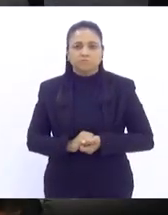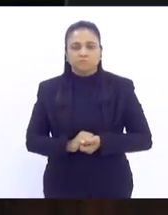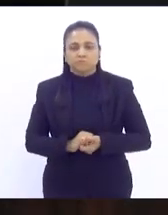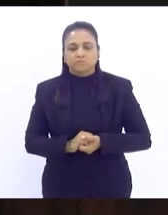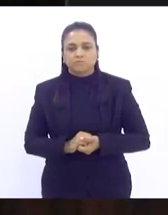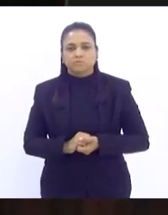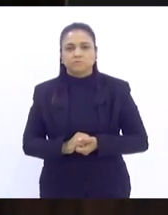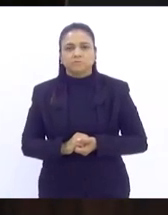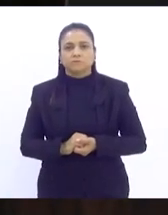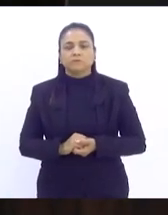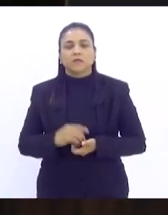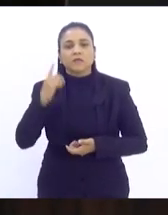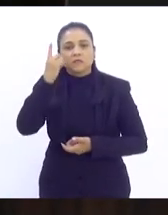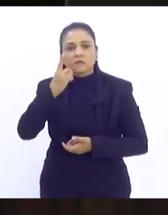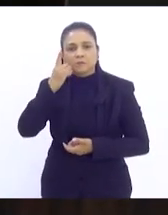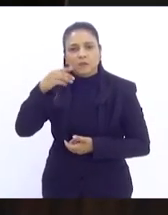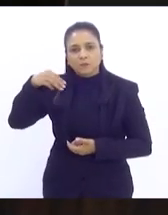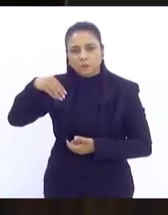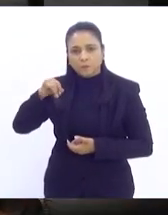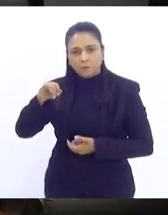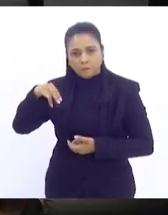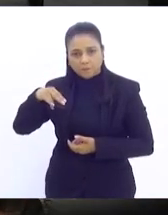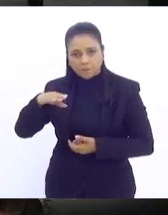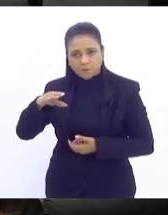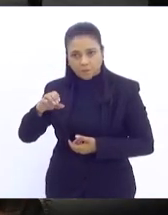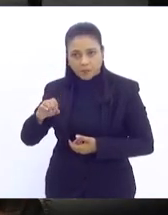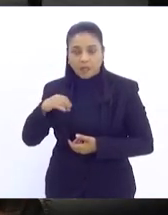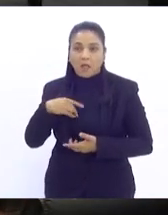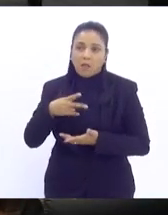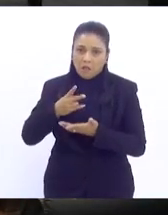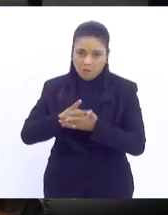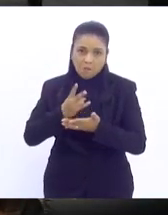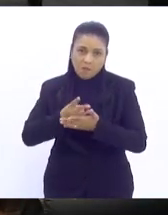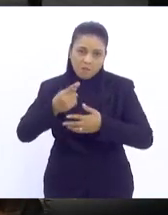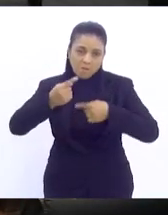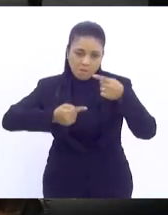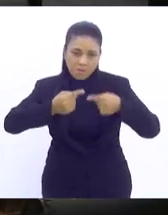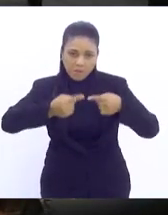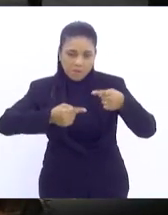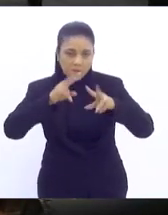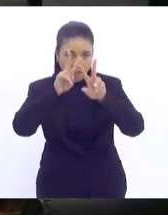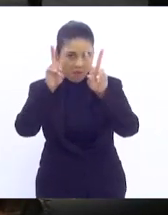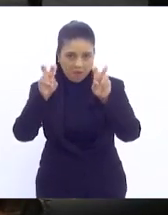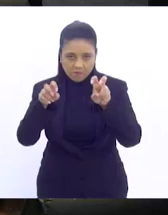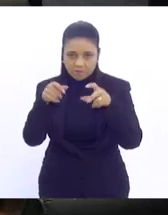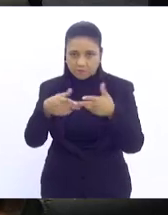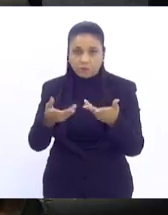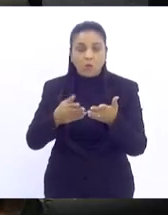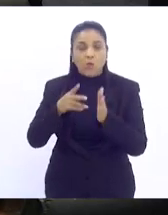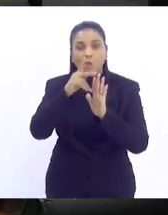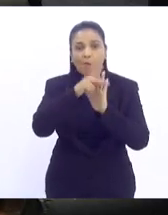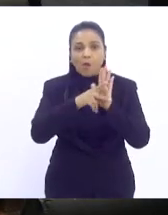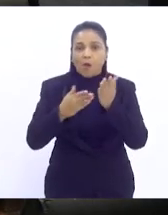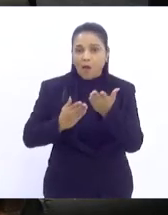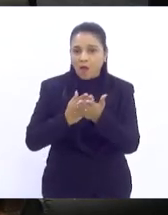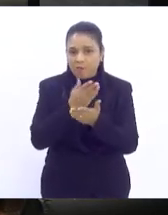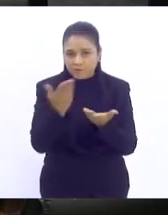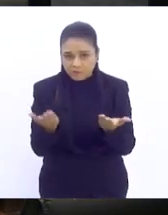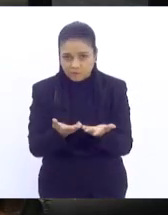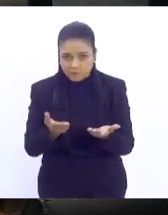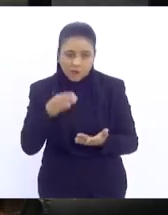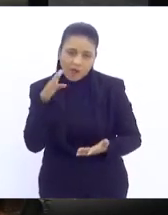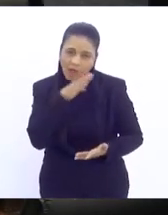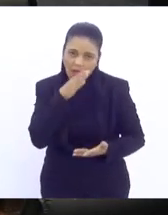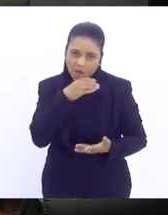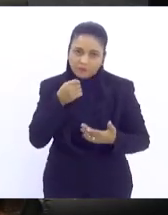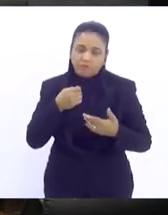deputado Carlos é uma questão de ordem não é sobre esse assunto também para falar sobre o projeto aprovado agora mas tudo muito rapidamente